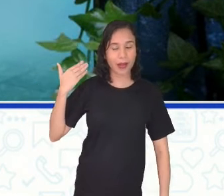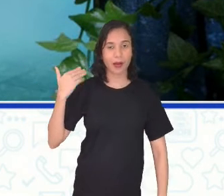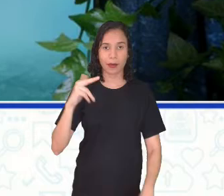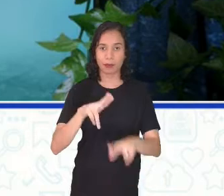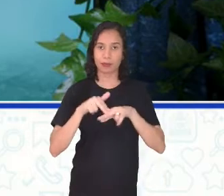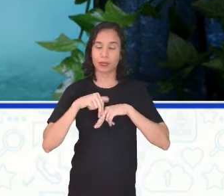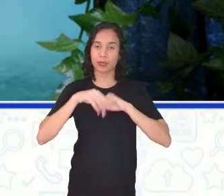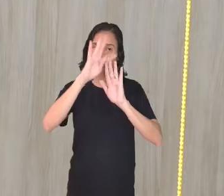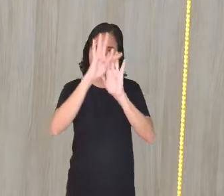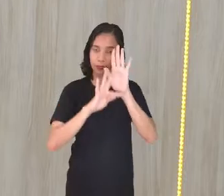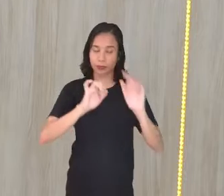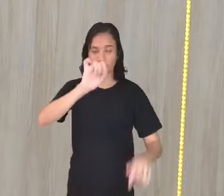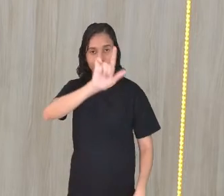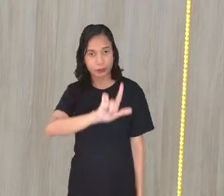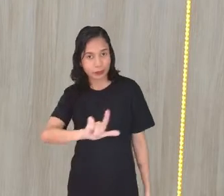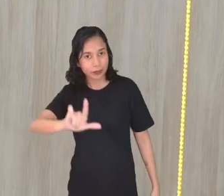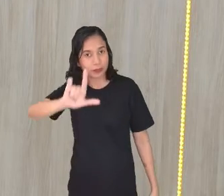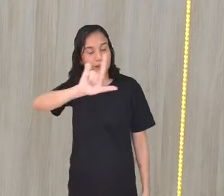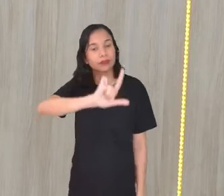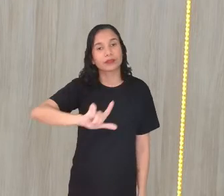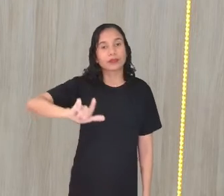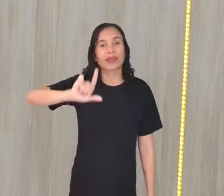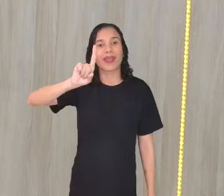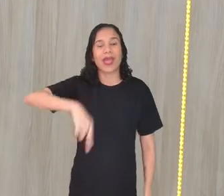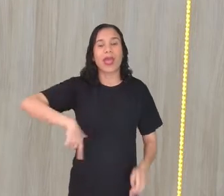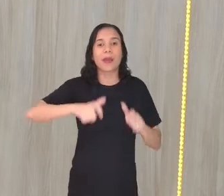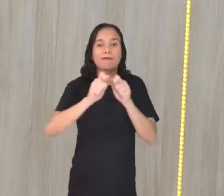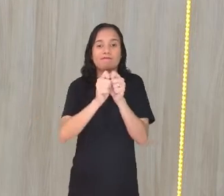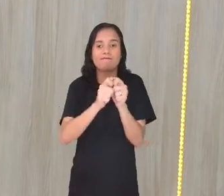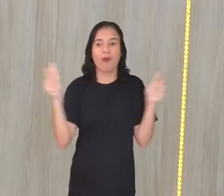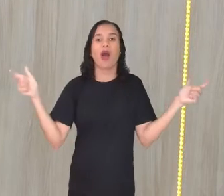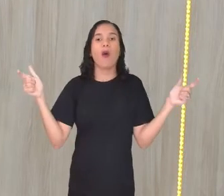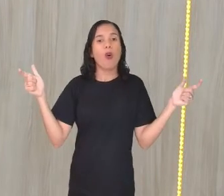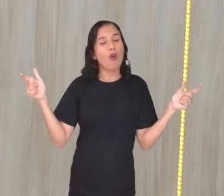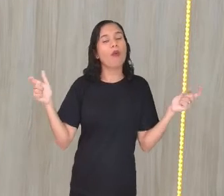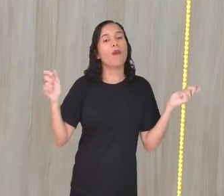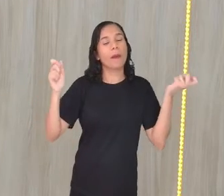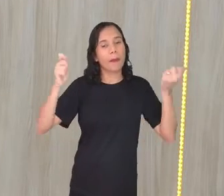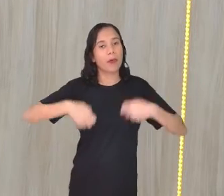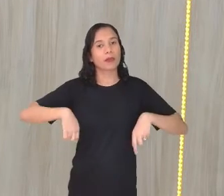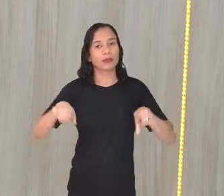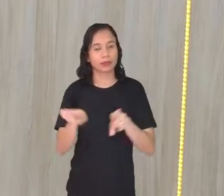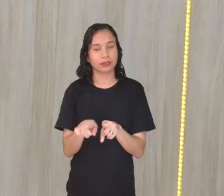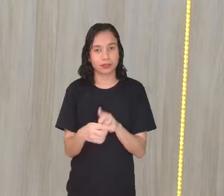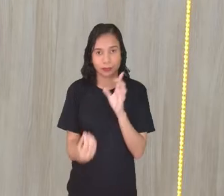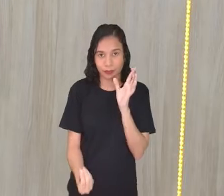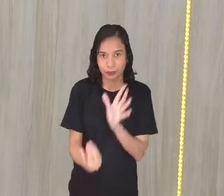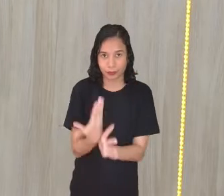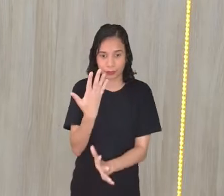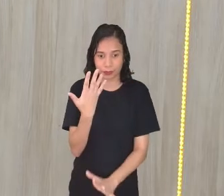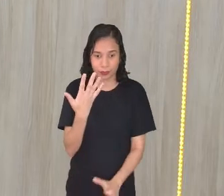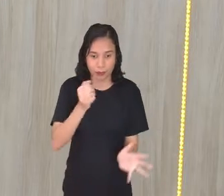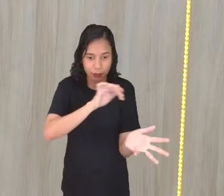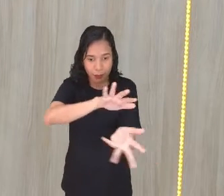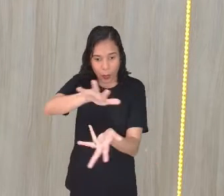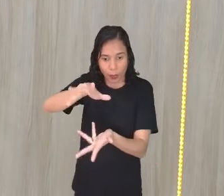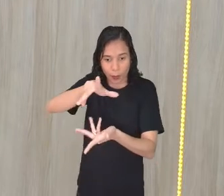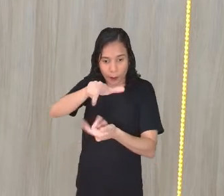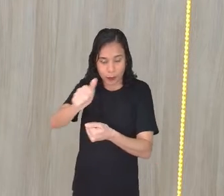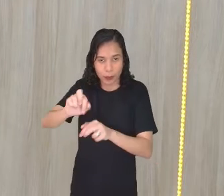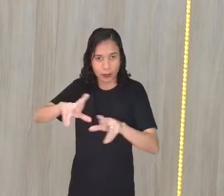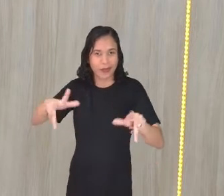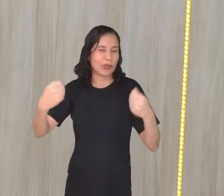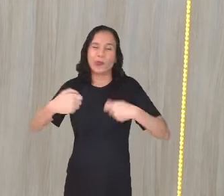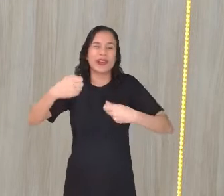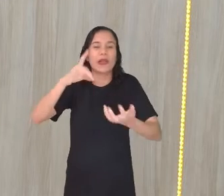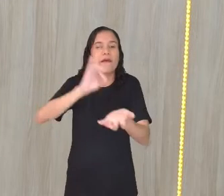texto literário, como a gente estava falando, ele é muito mais abrangente. Então, ele pode, inclusive, criar realidades. Ele não precisa se ater àquilo